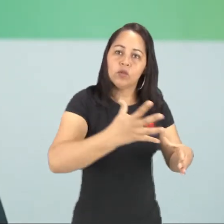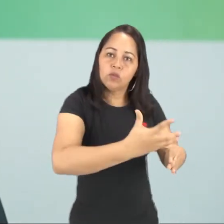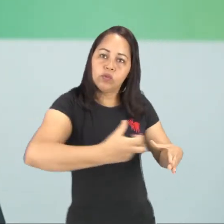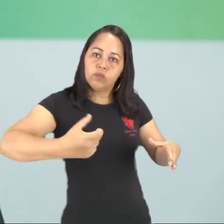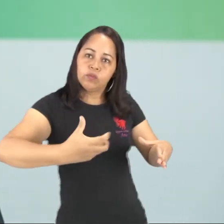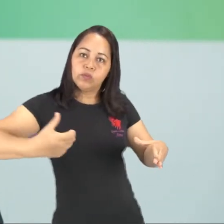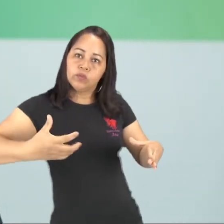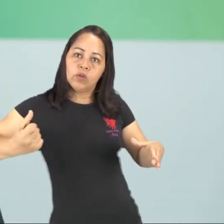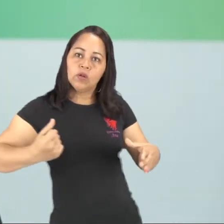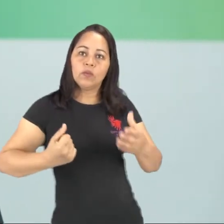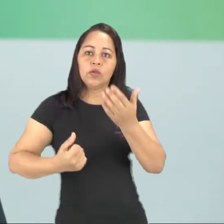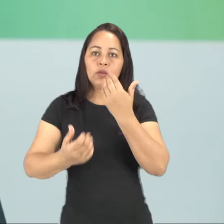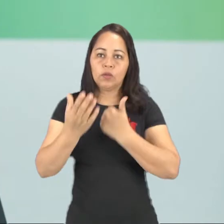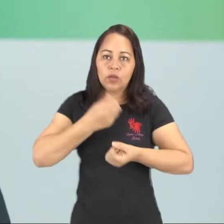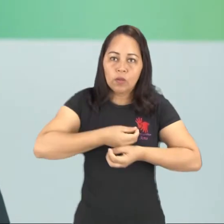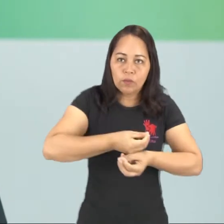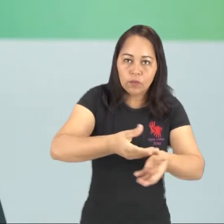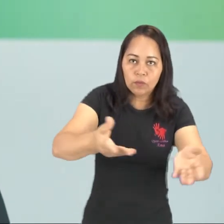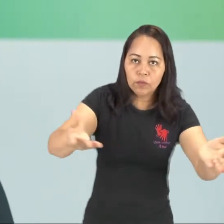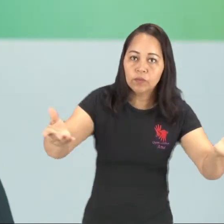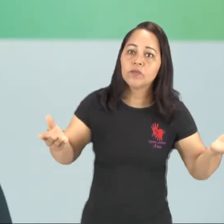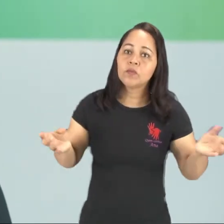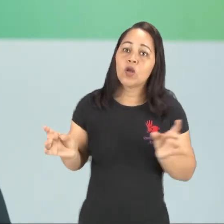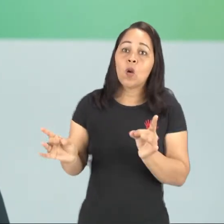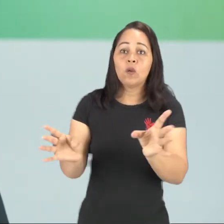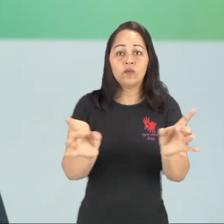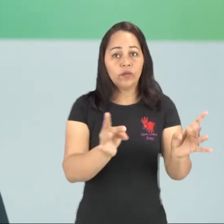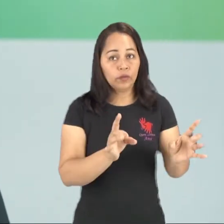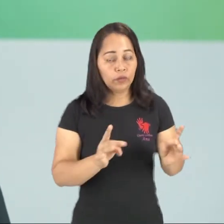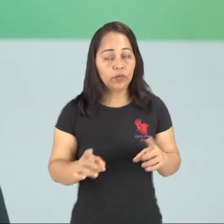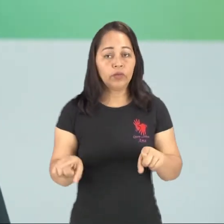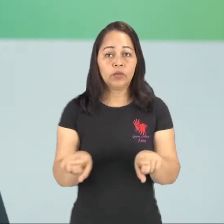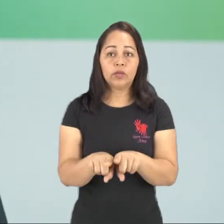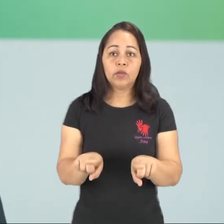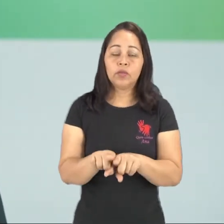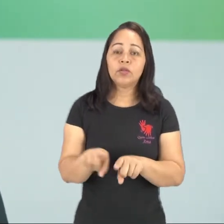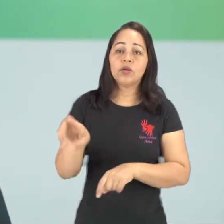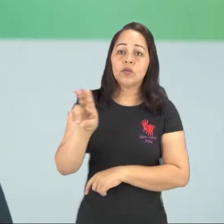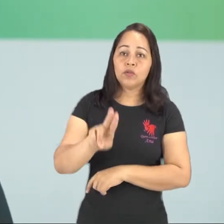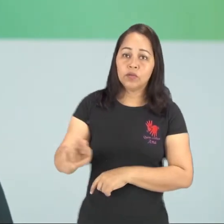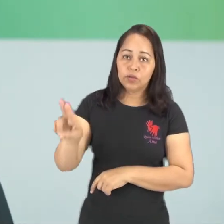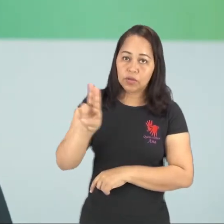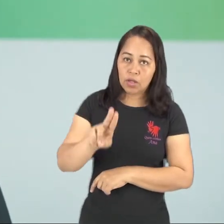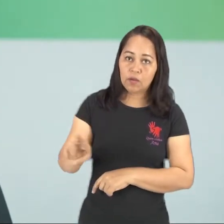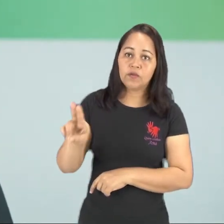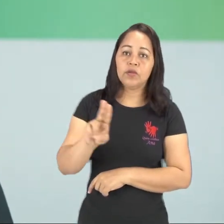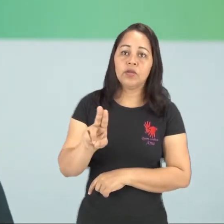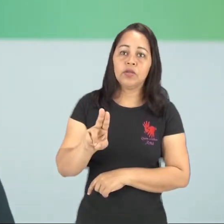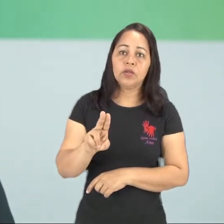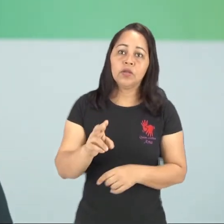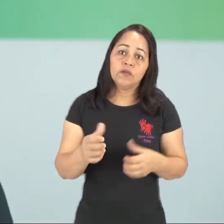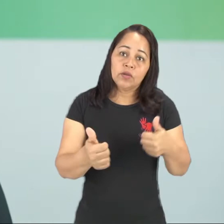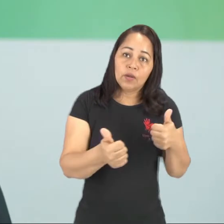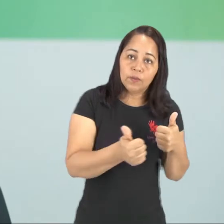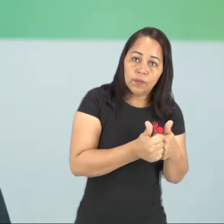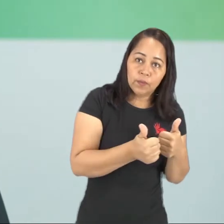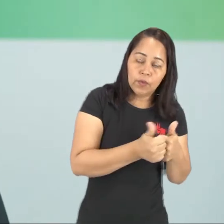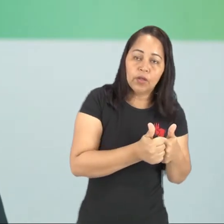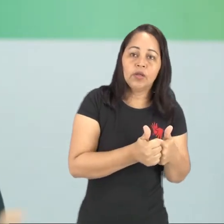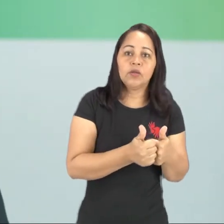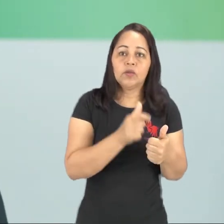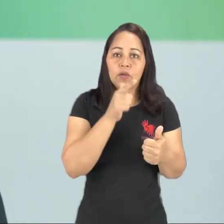a economia girava em torno da agricultura, então era necessário a utilização dos